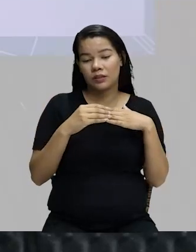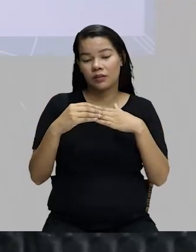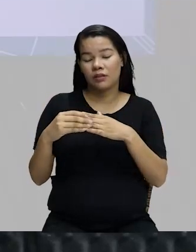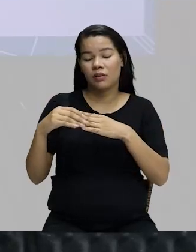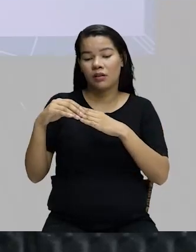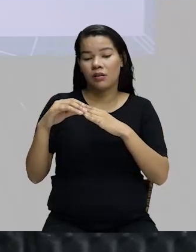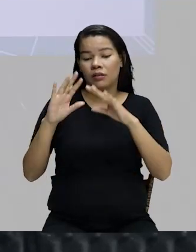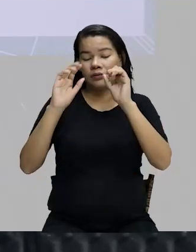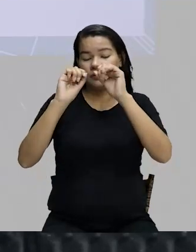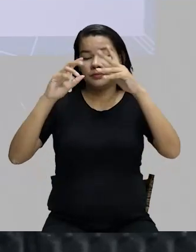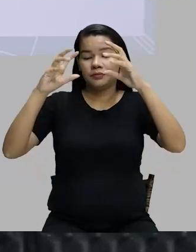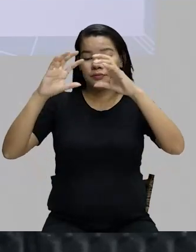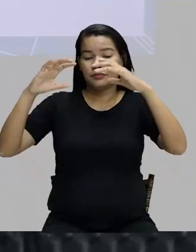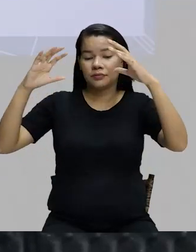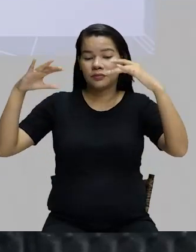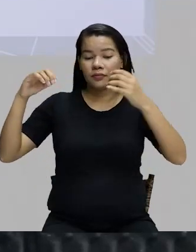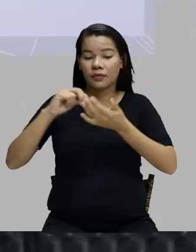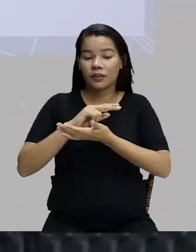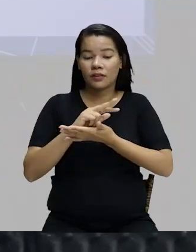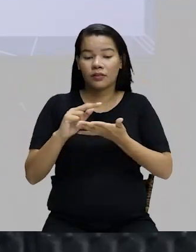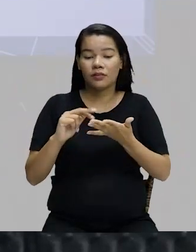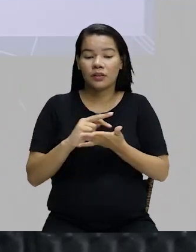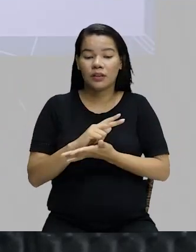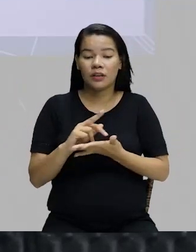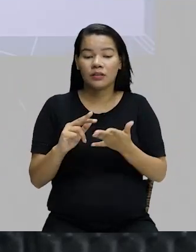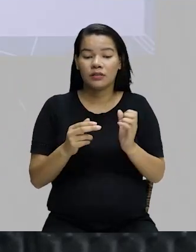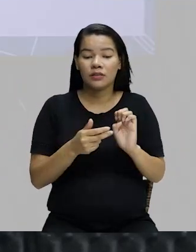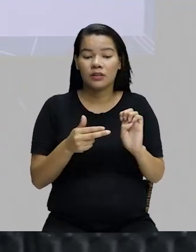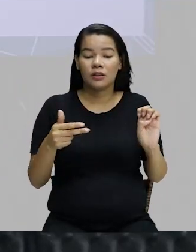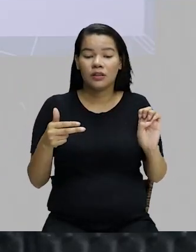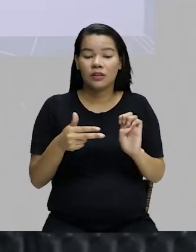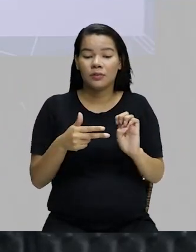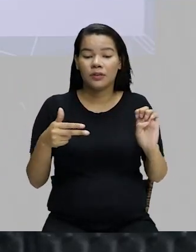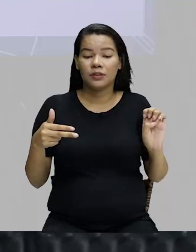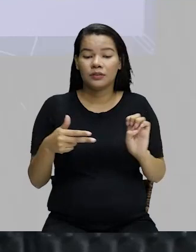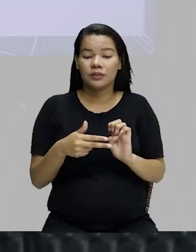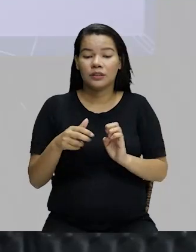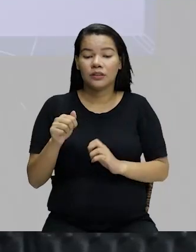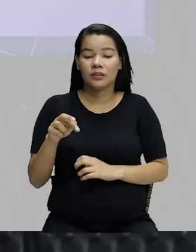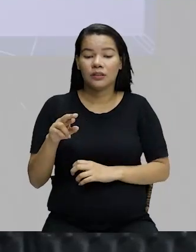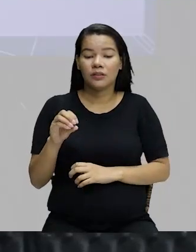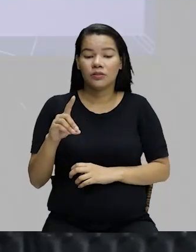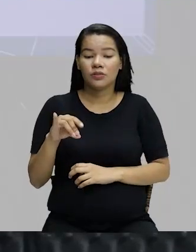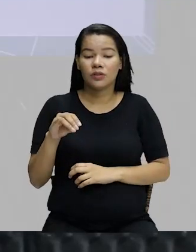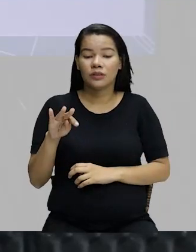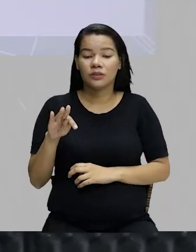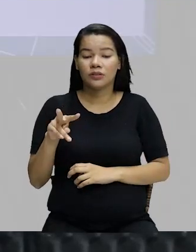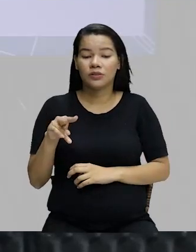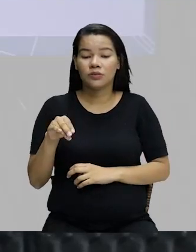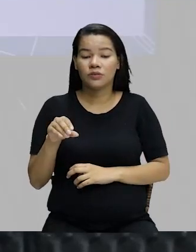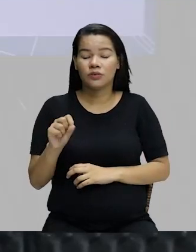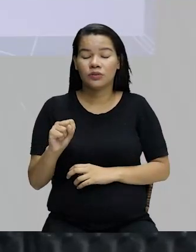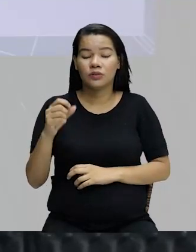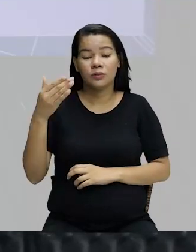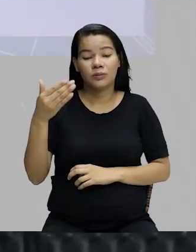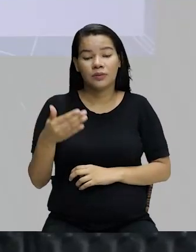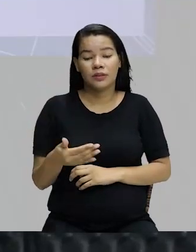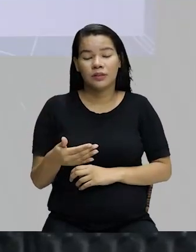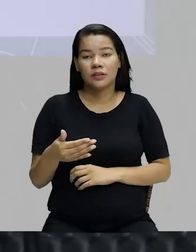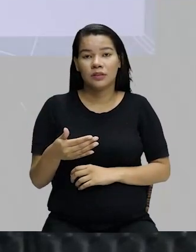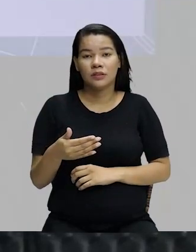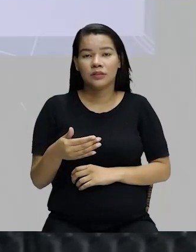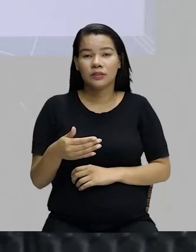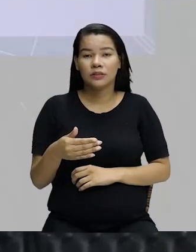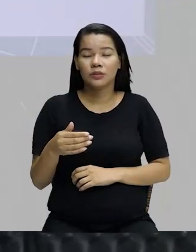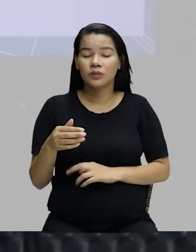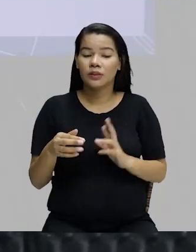a atmosfera, diversos elementos radioativos que estavam presentes no núcleo, que estavam presentes